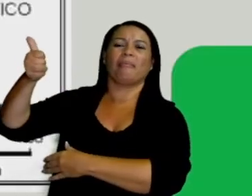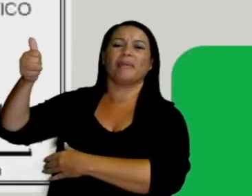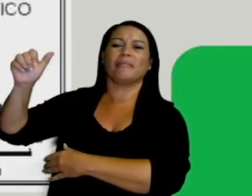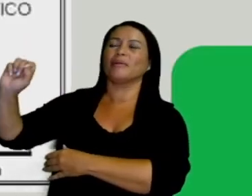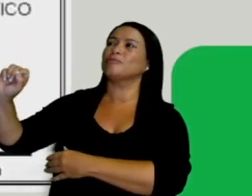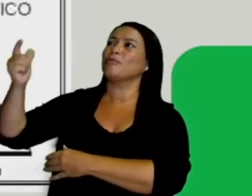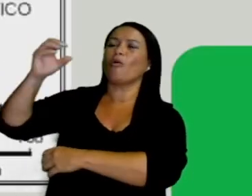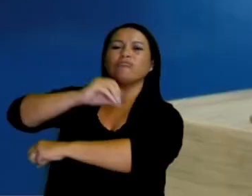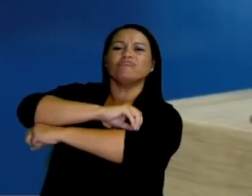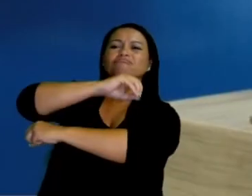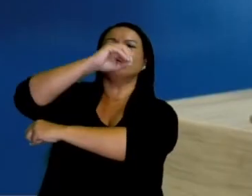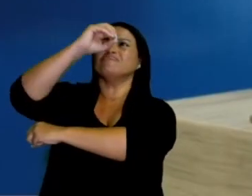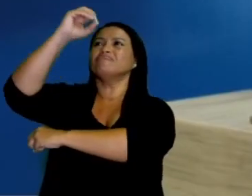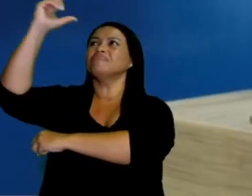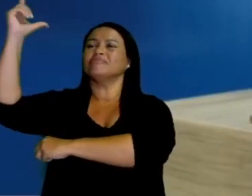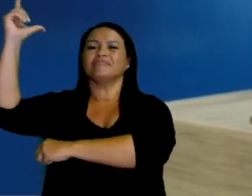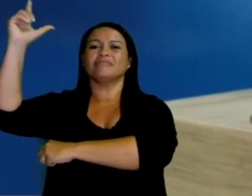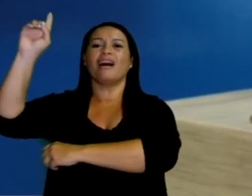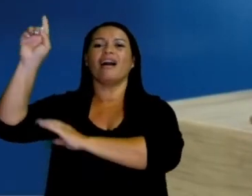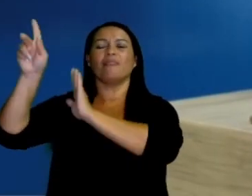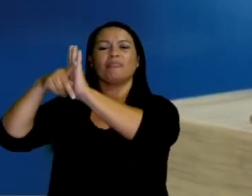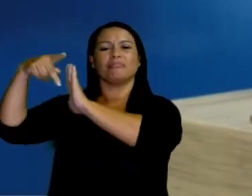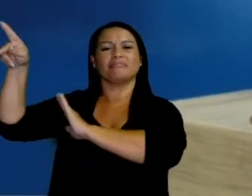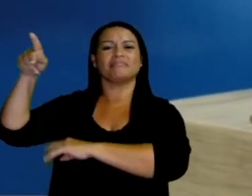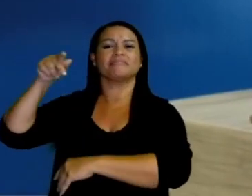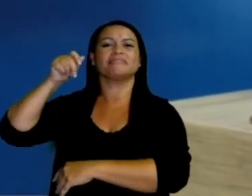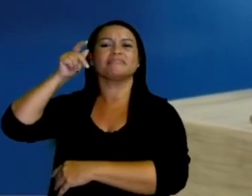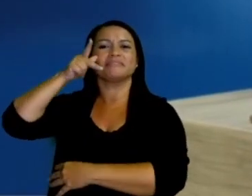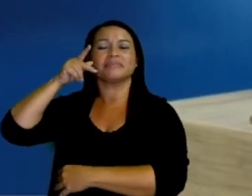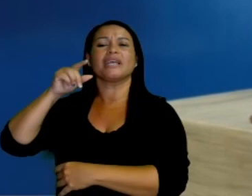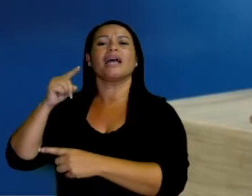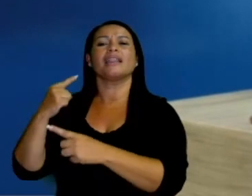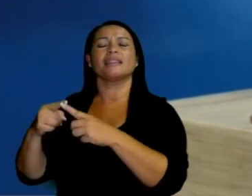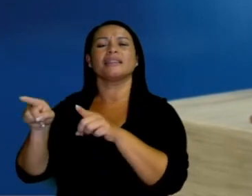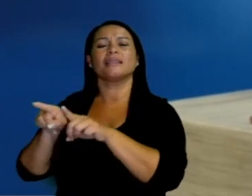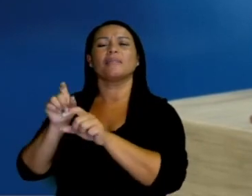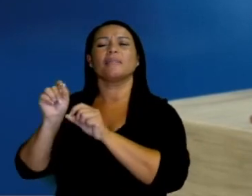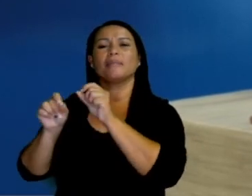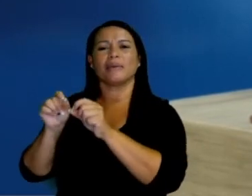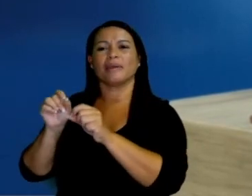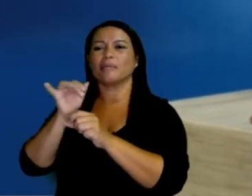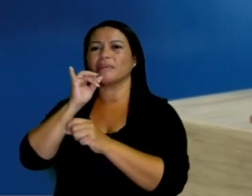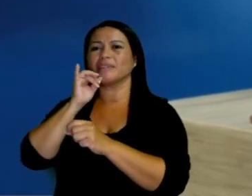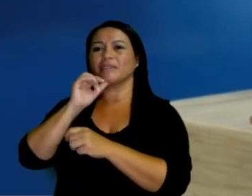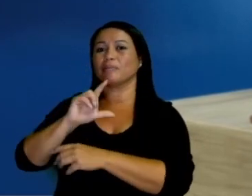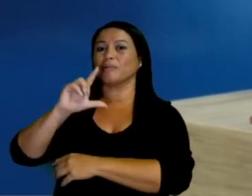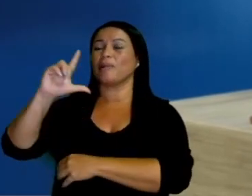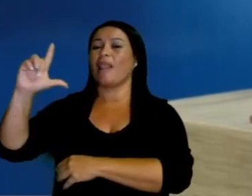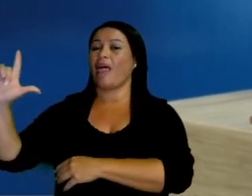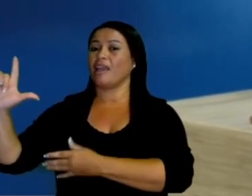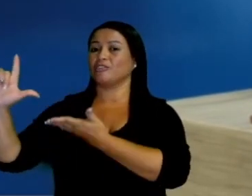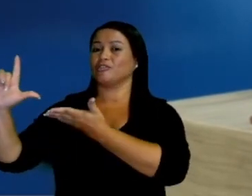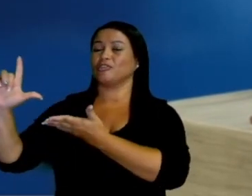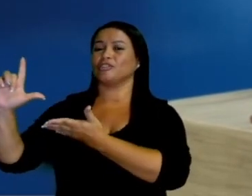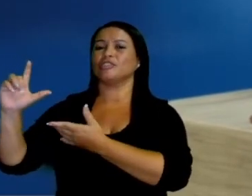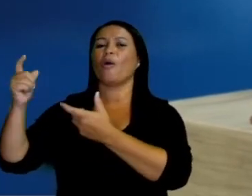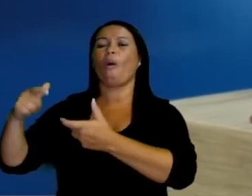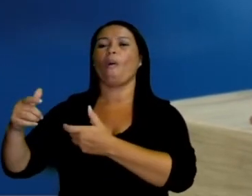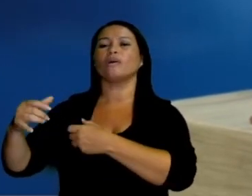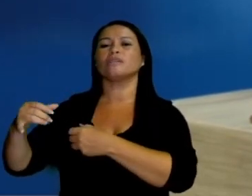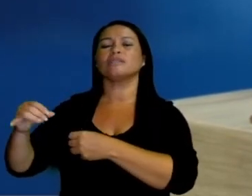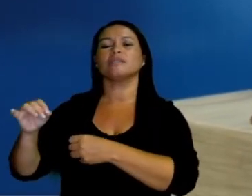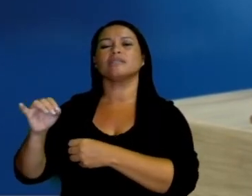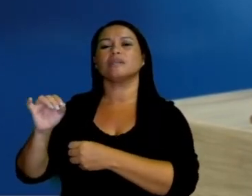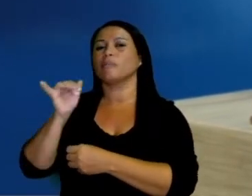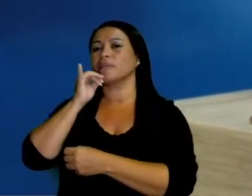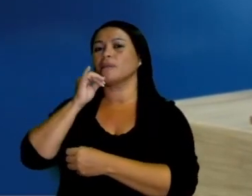na verdade, o ponto mais extremo no sentido leste do continente americano, não é nem somente, né, do Brasil, é o